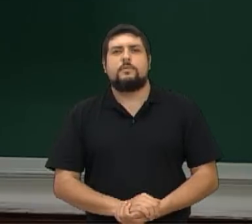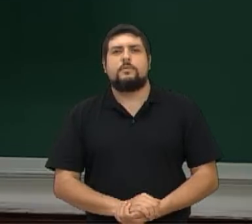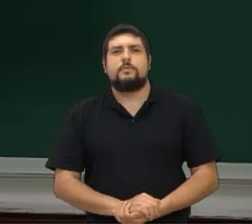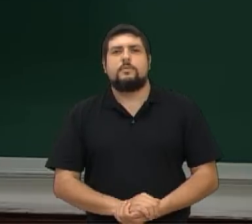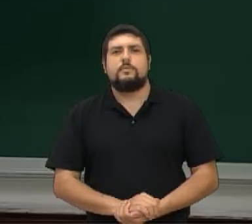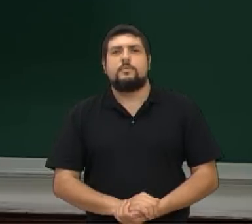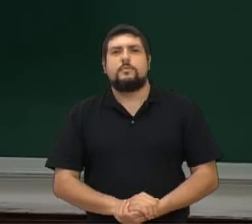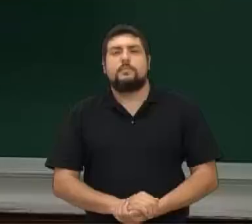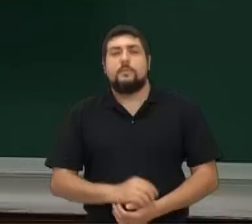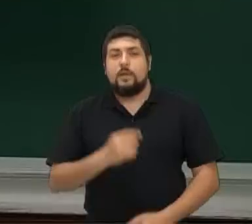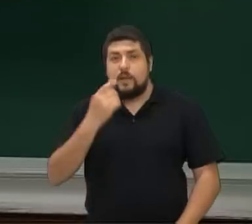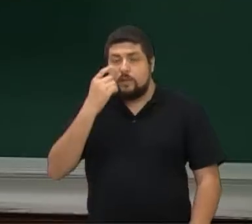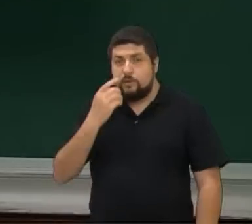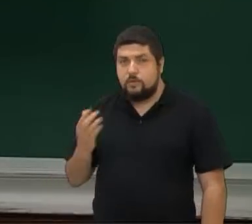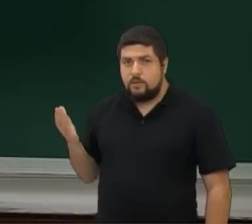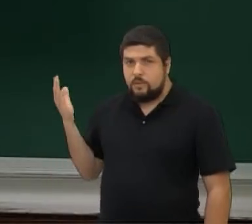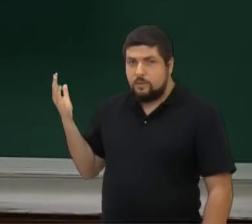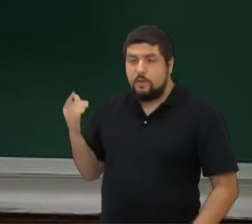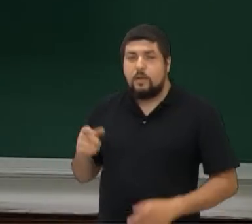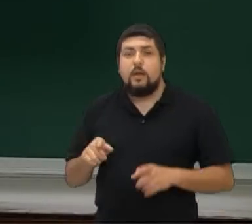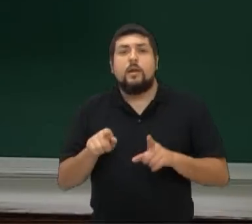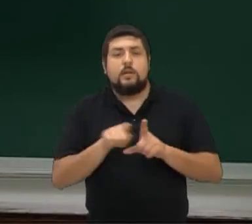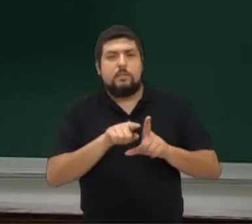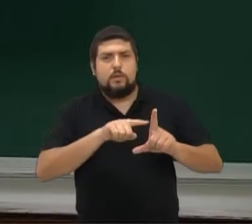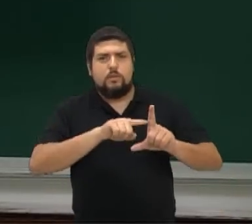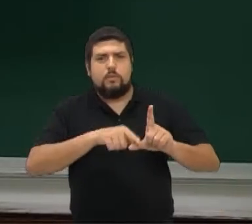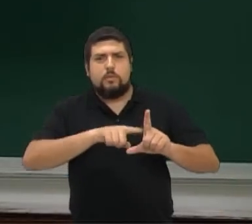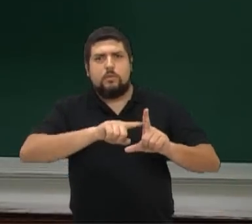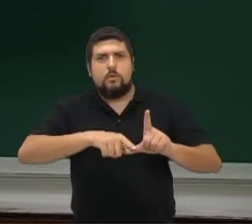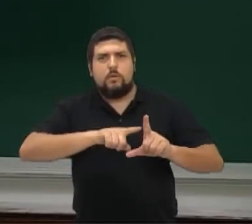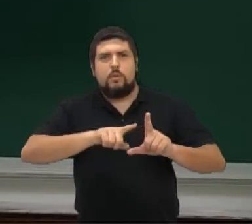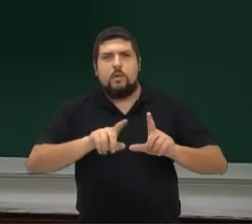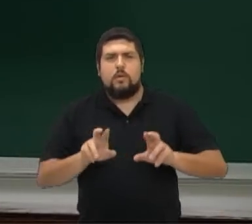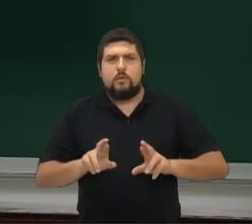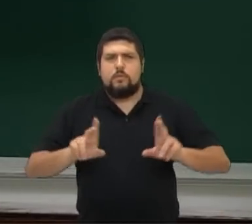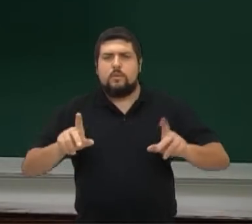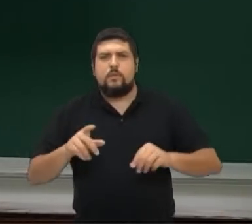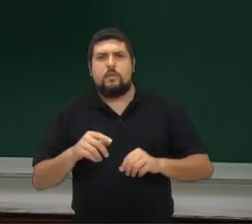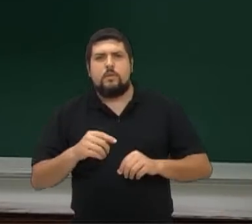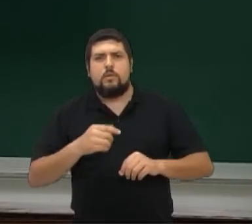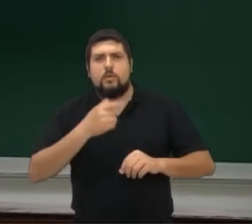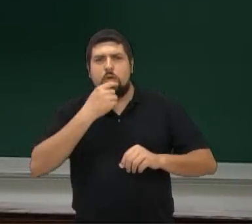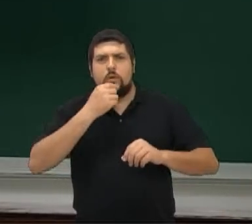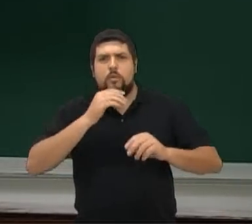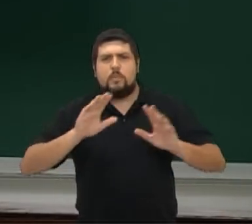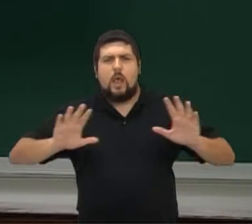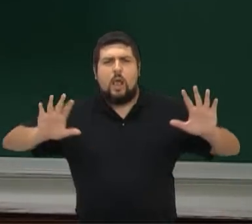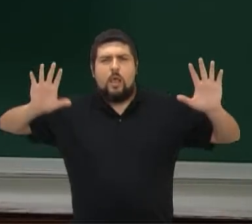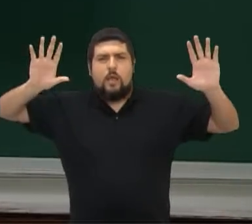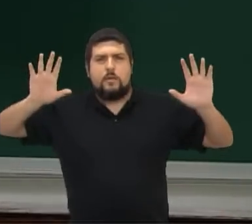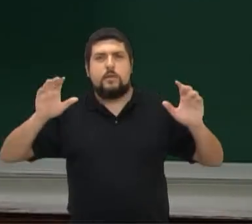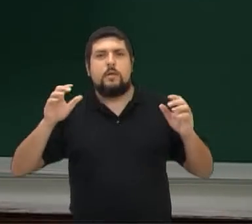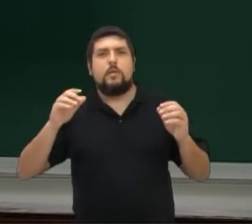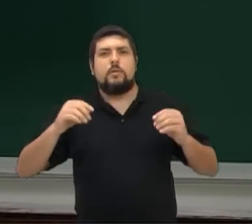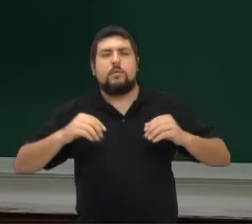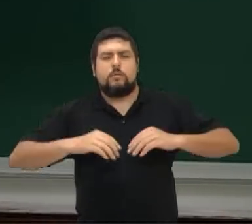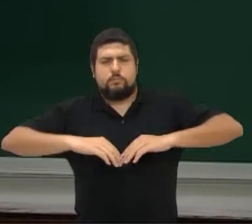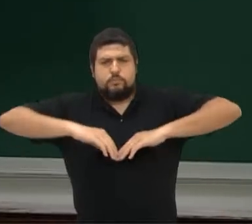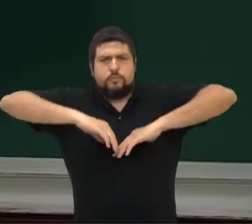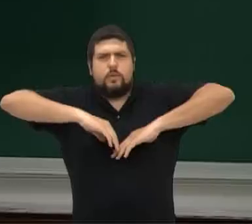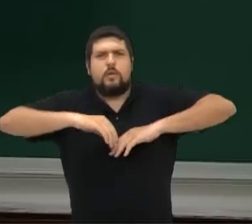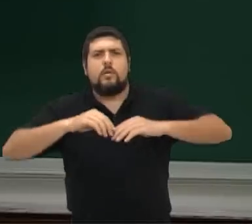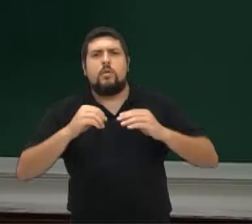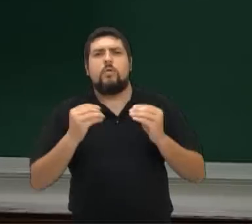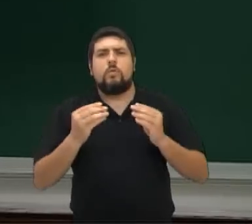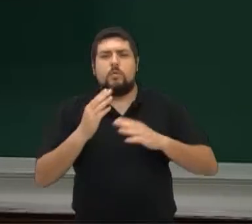também, só que os dois ângulos são maiores que 90 graus. Portanto, esses dois ângulos são